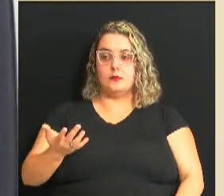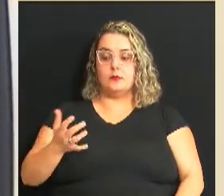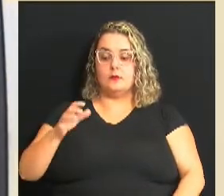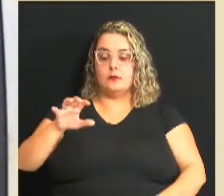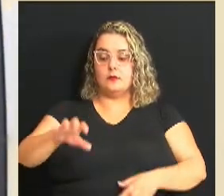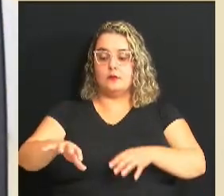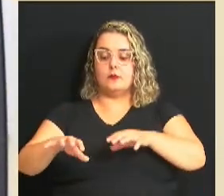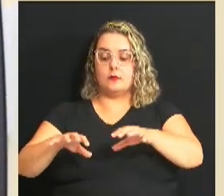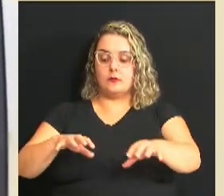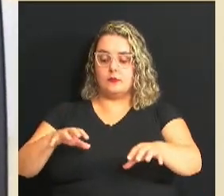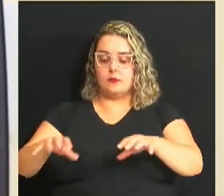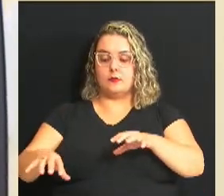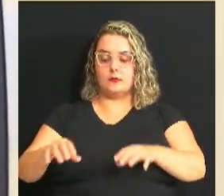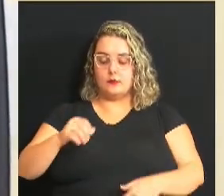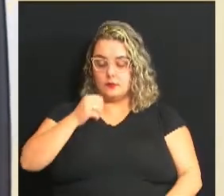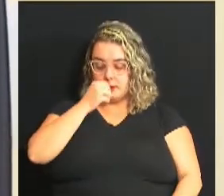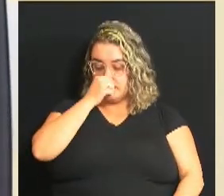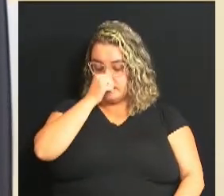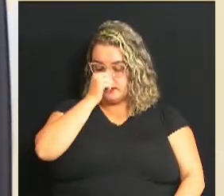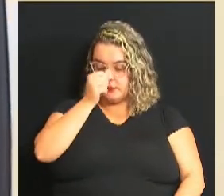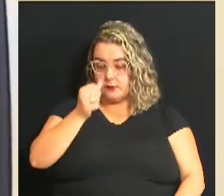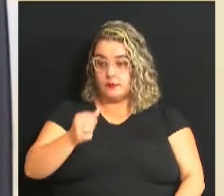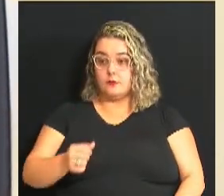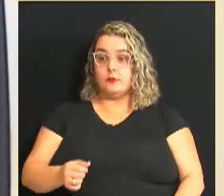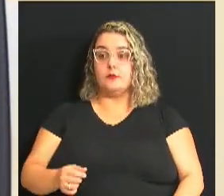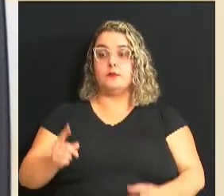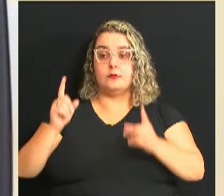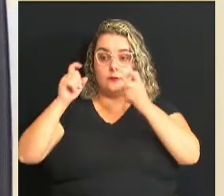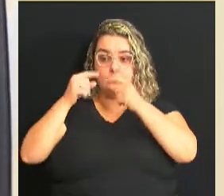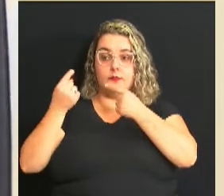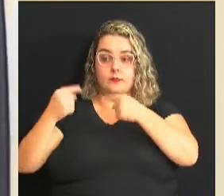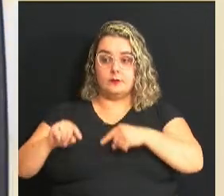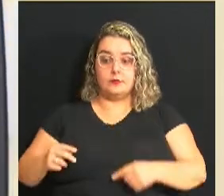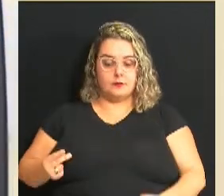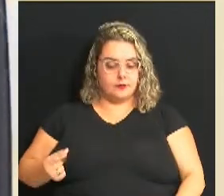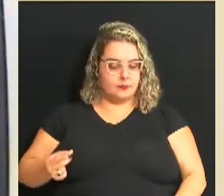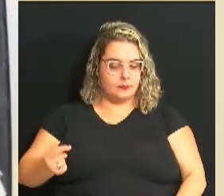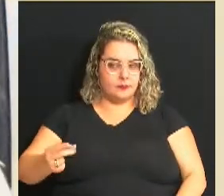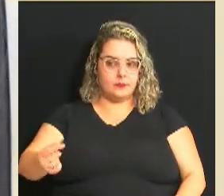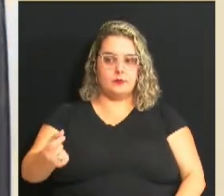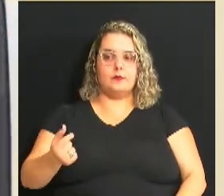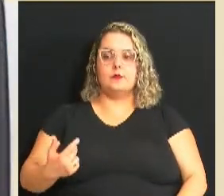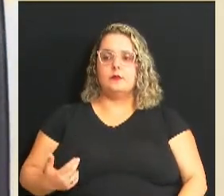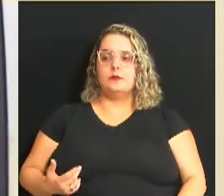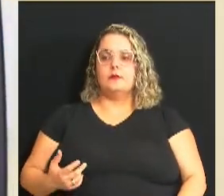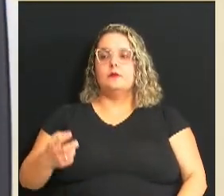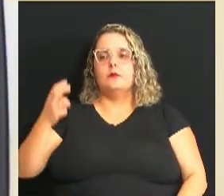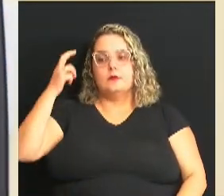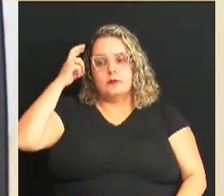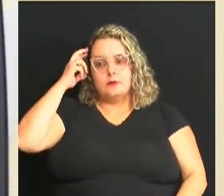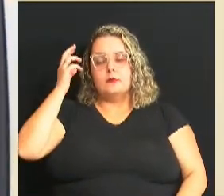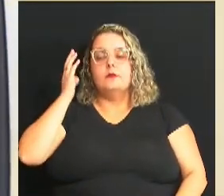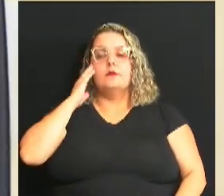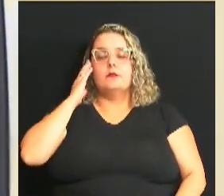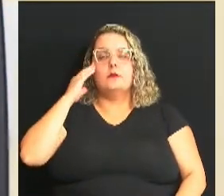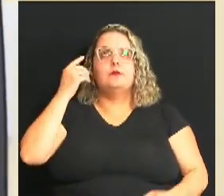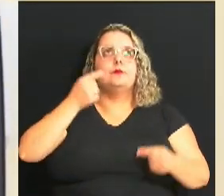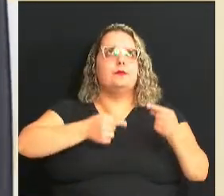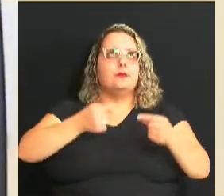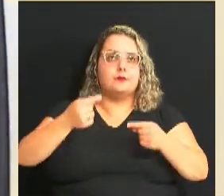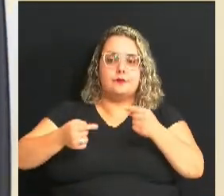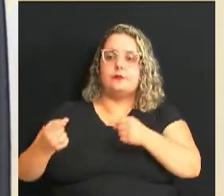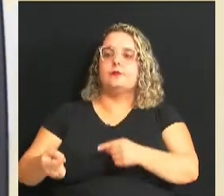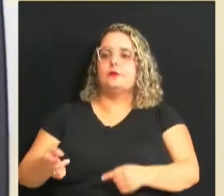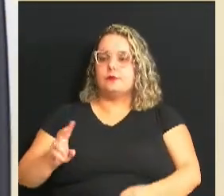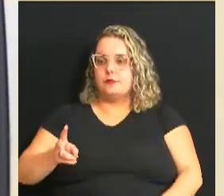mapeamento, ele é um desafio eterno da cultura. E a gente sabe porque a gente discute todo o tempo a questão do